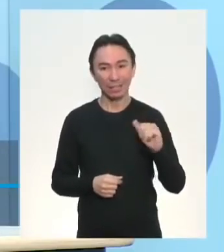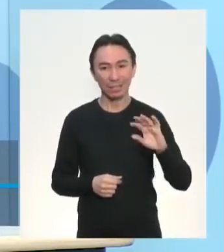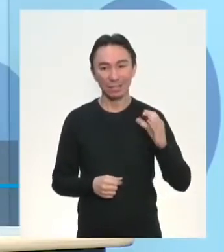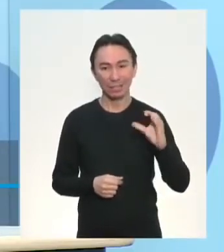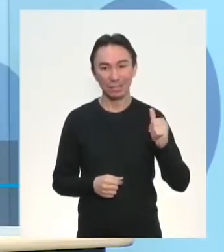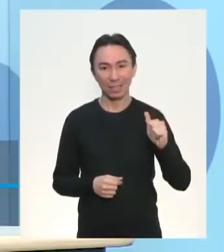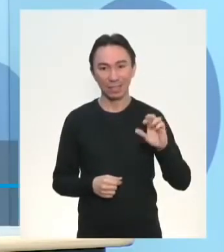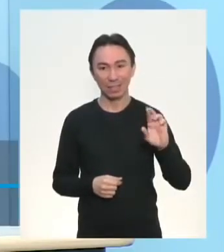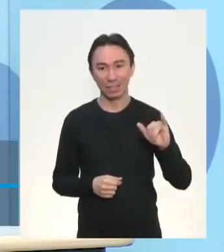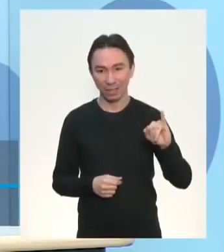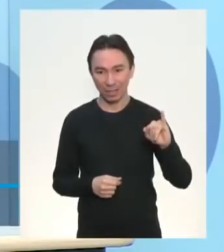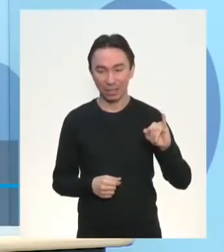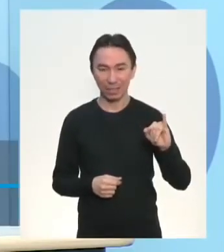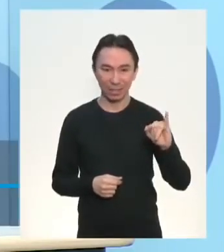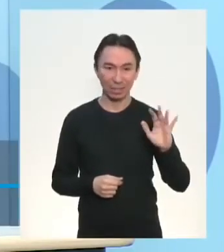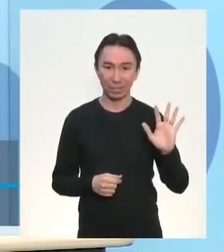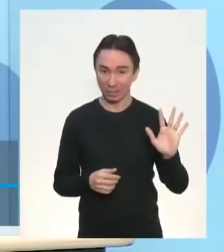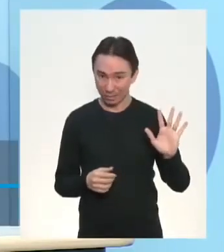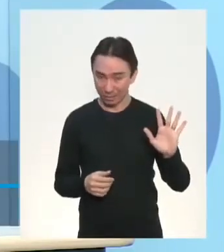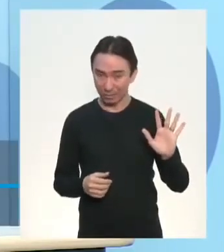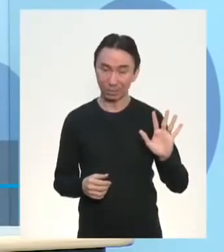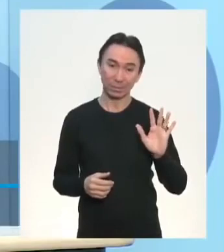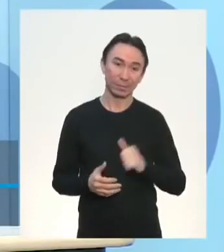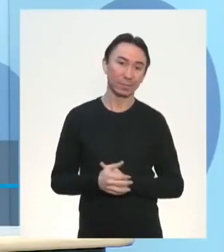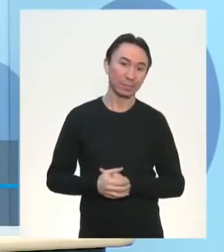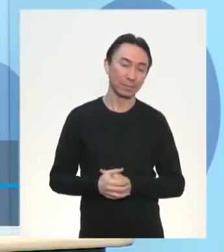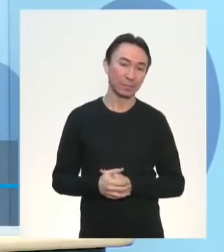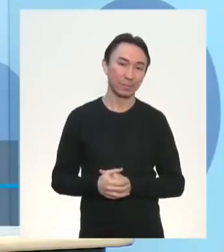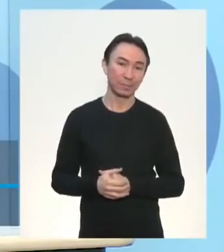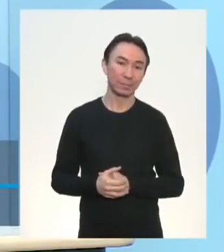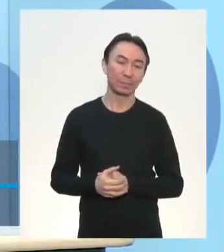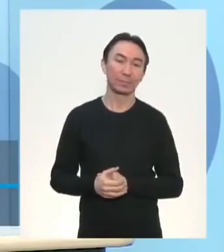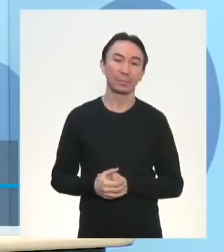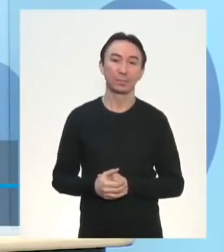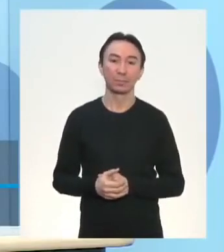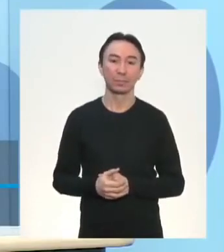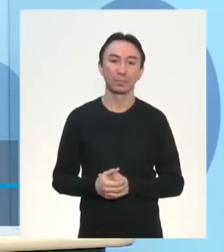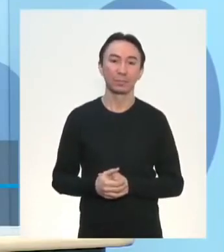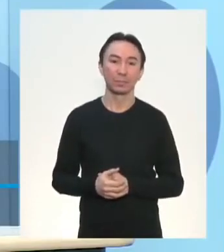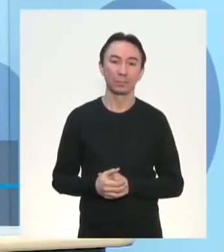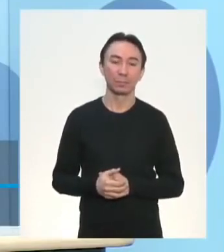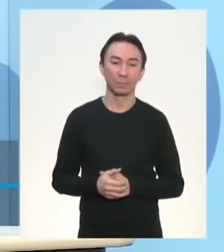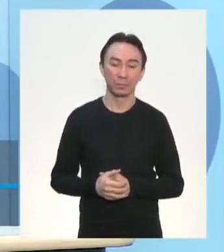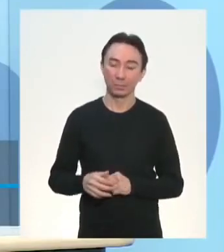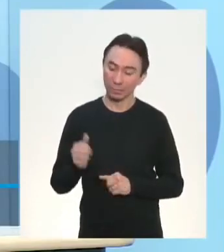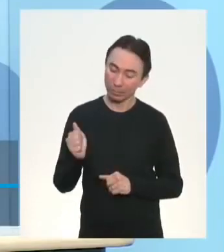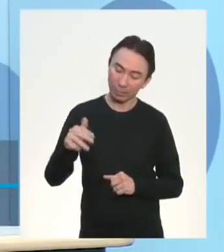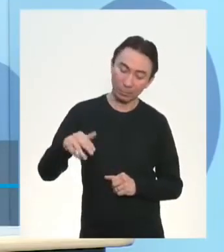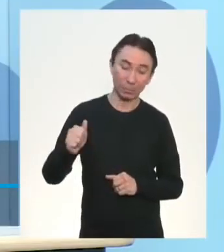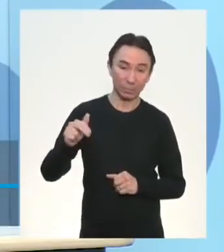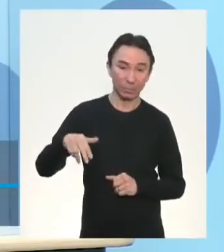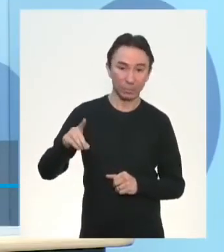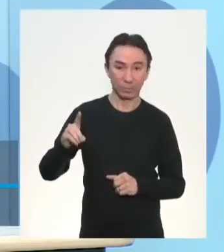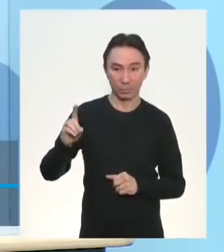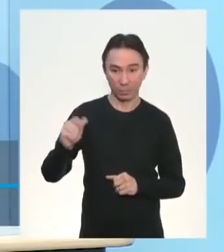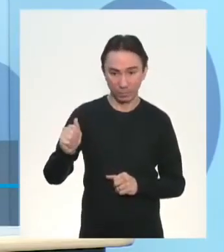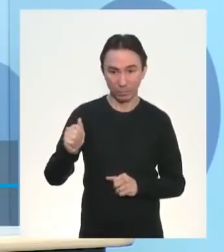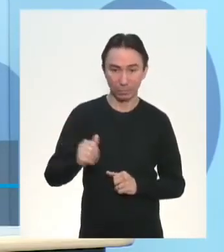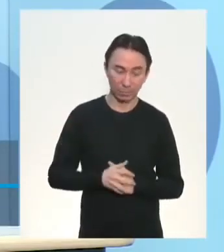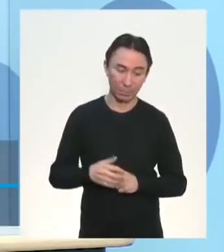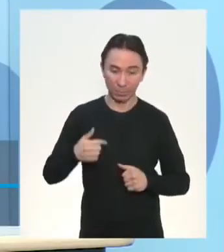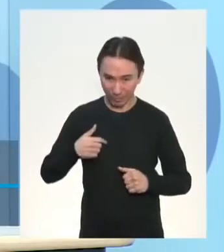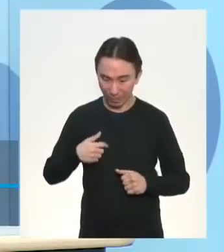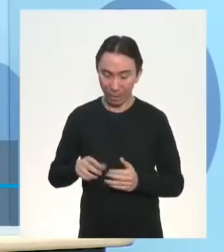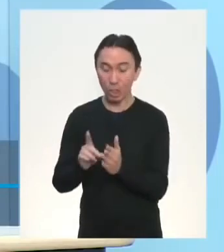que é ele, hein? Eu estou chutando aqui, gente. Uhum. Deixa eu colocar. A Amanda, da Prodenise, colocou. Eu procuro no